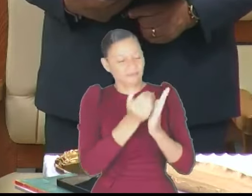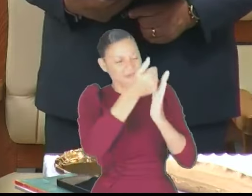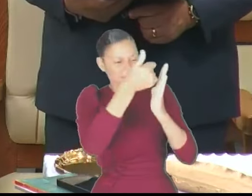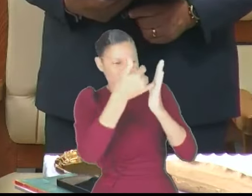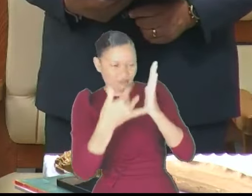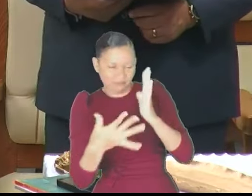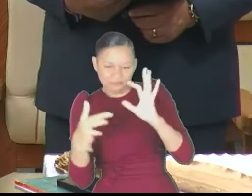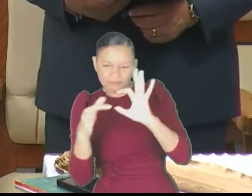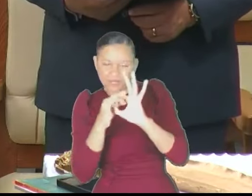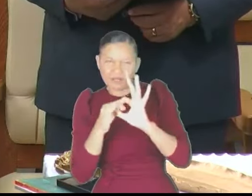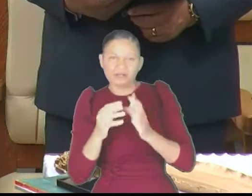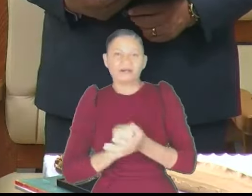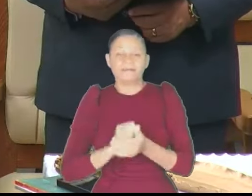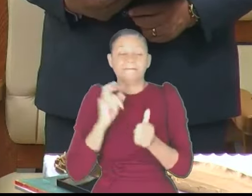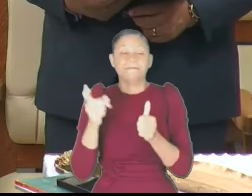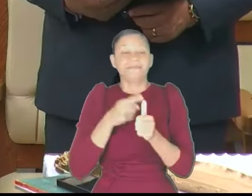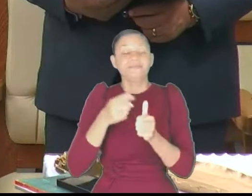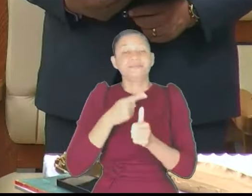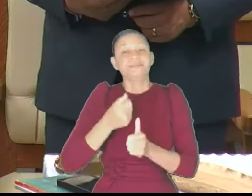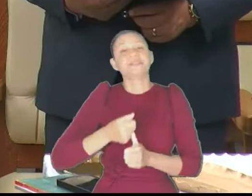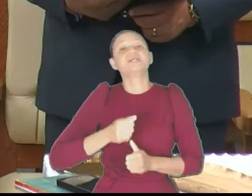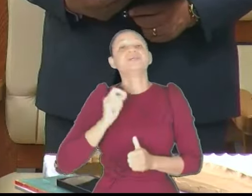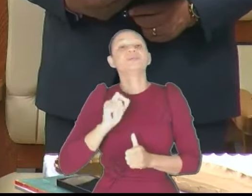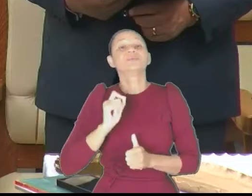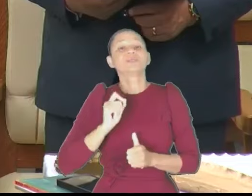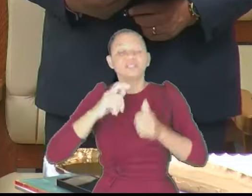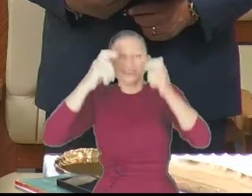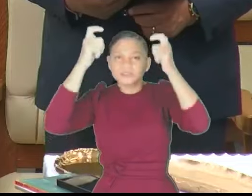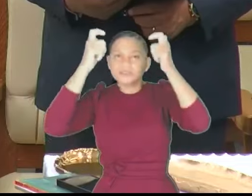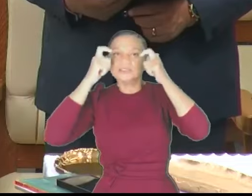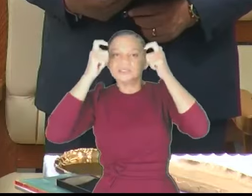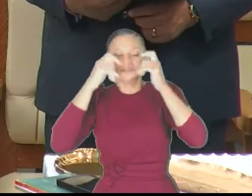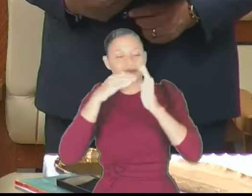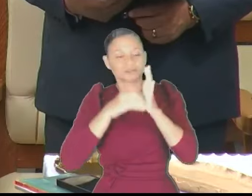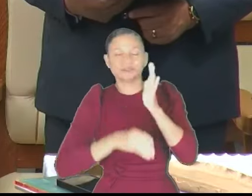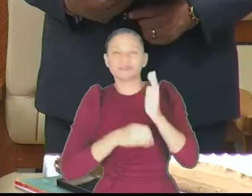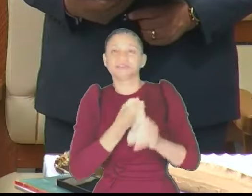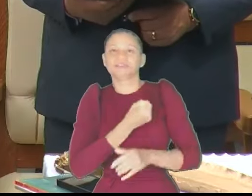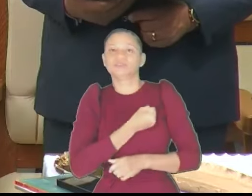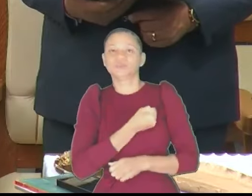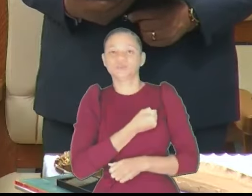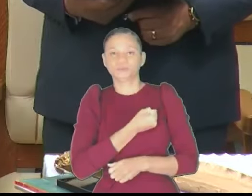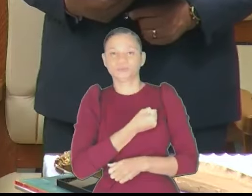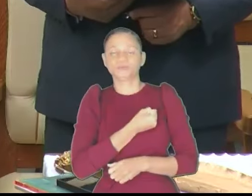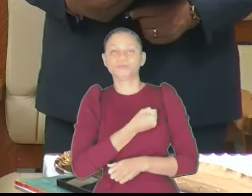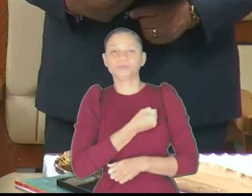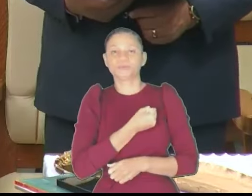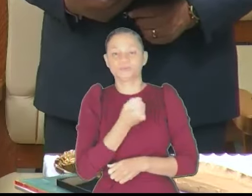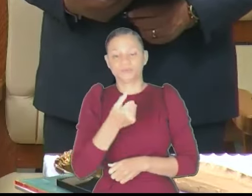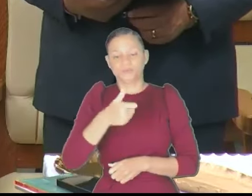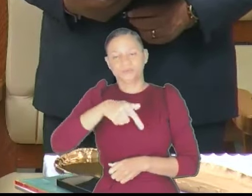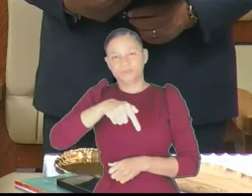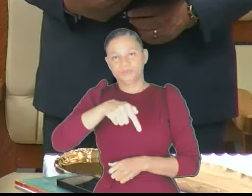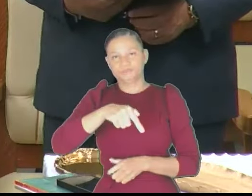Senhor. Primeiro livro dos Reis, capítulo de número